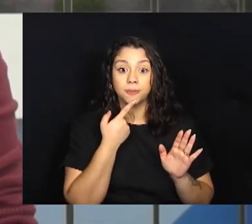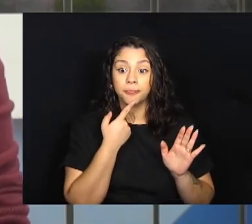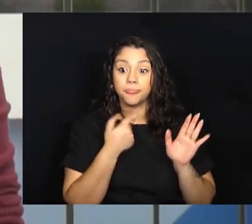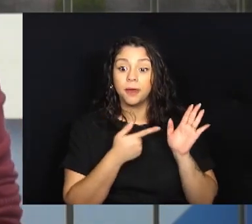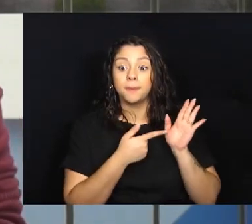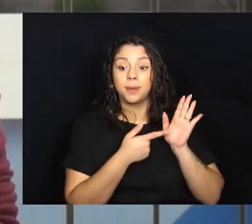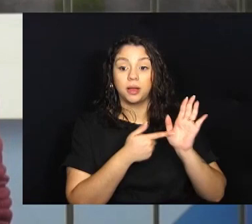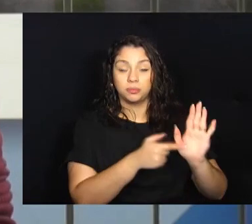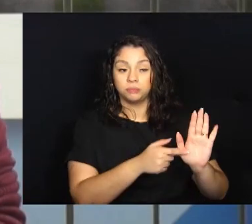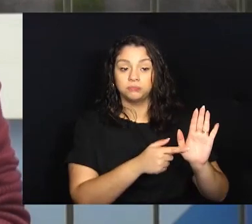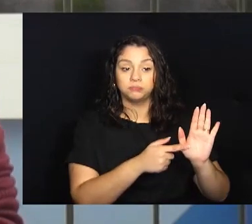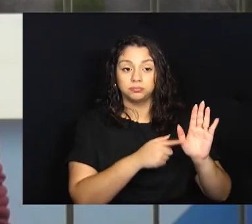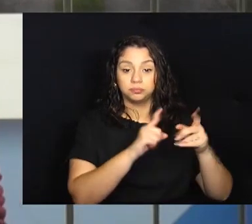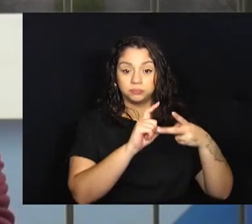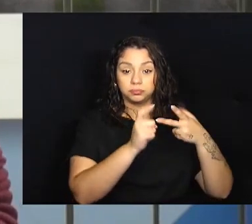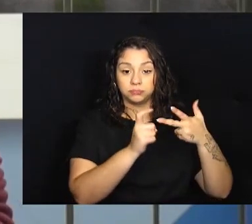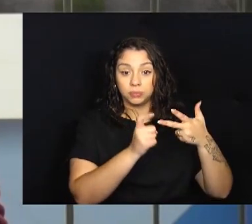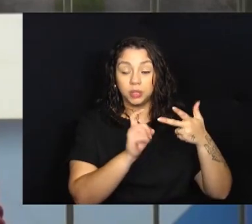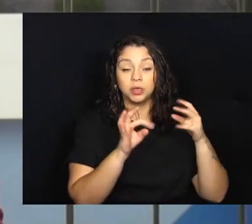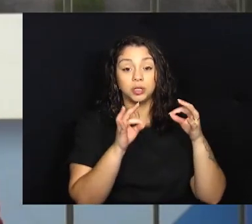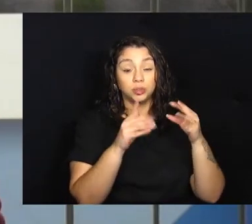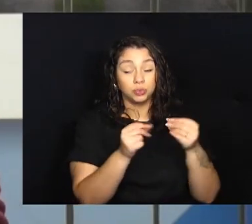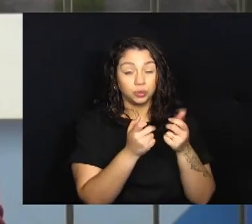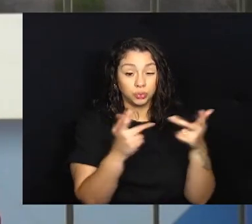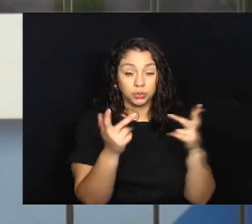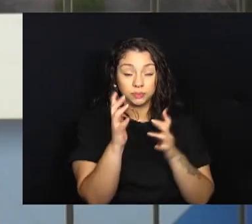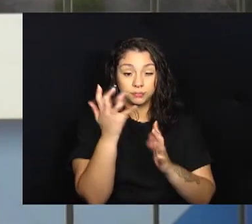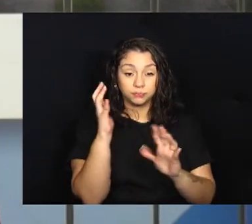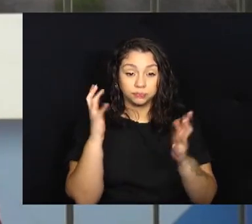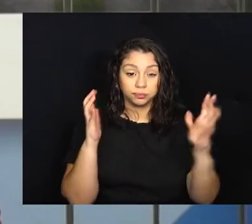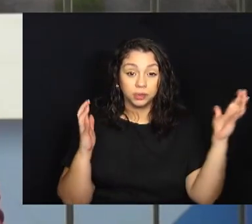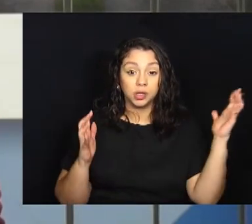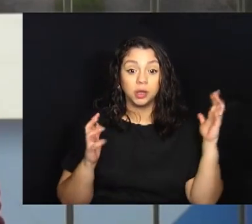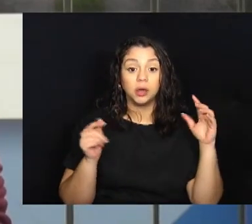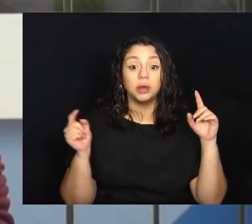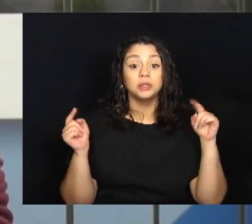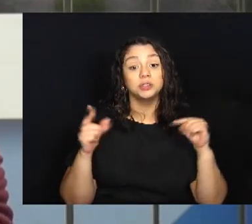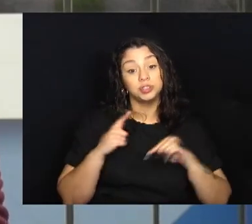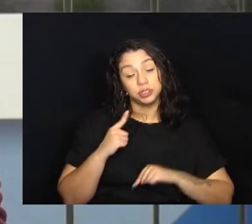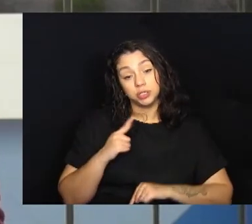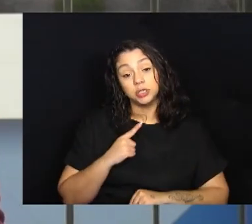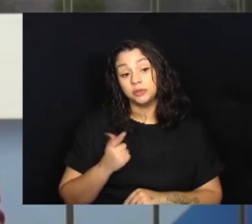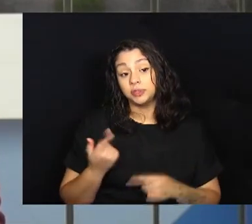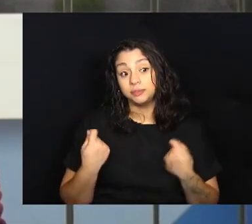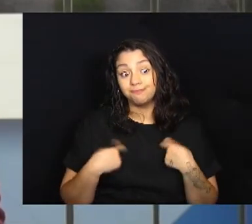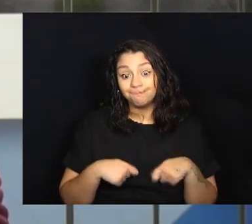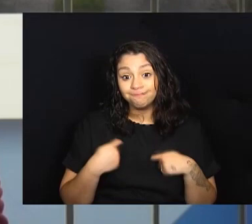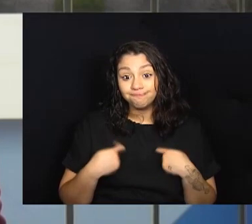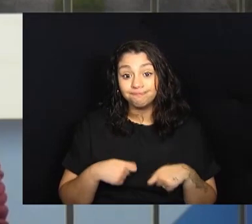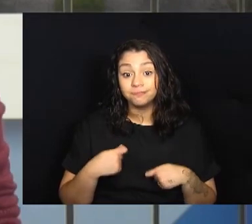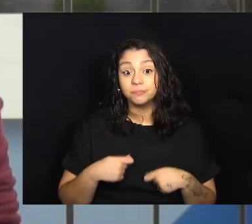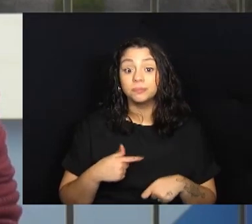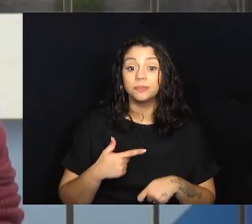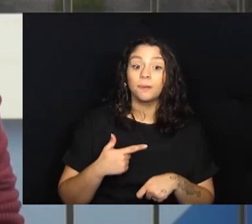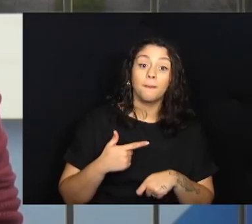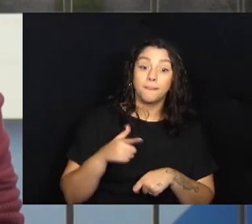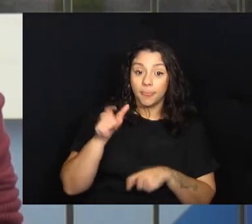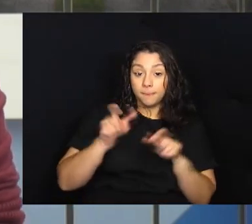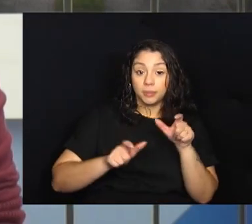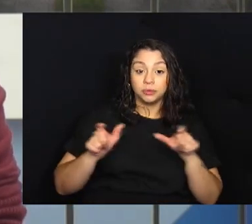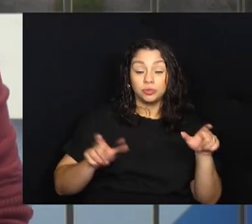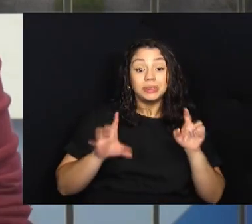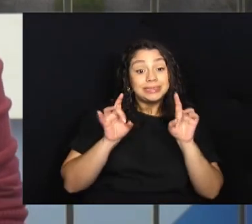para que todo o manejo dos indivíduos arbóreos da vegetação urbana fosse feito por